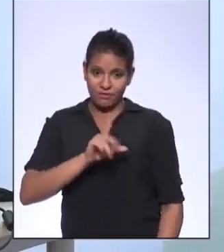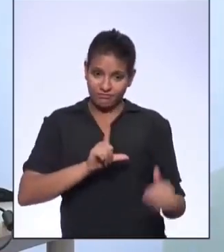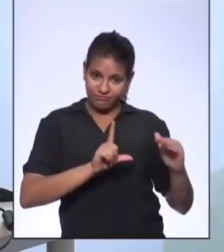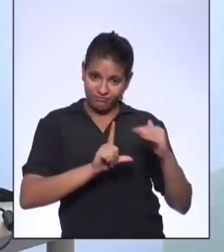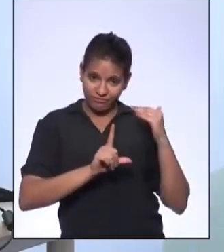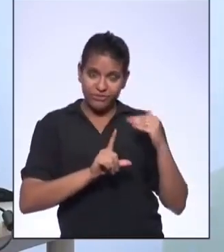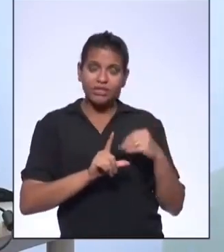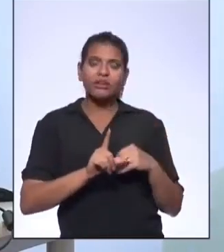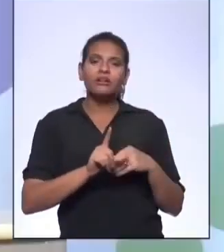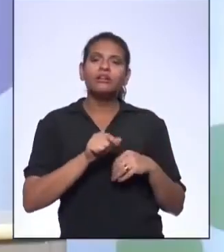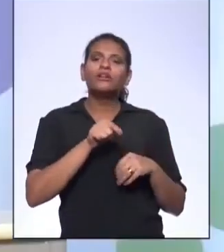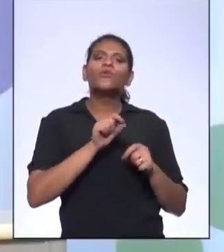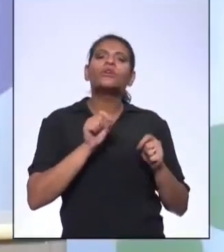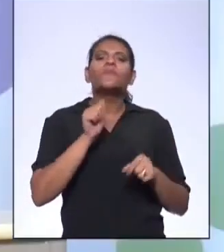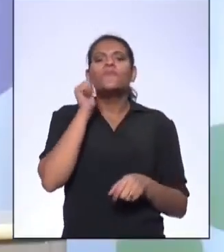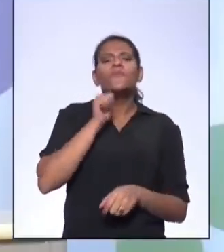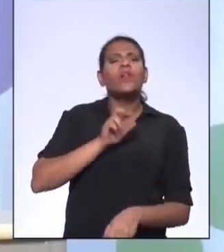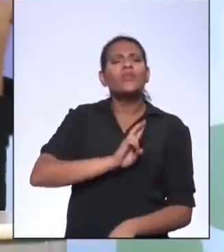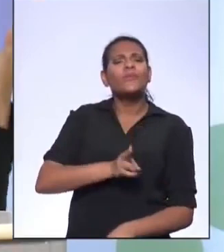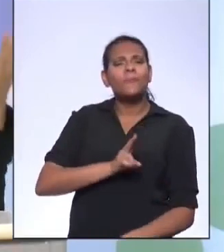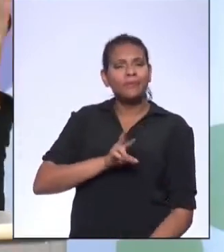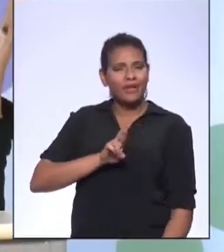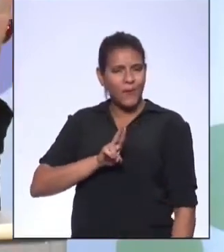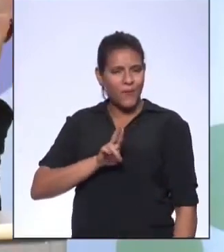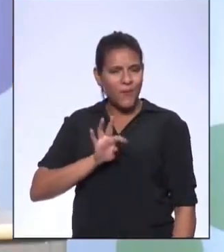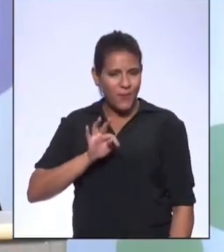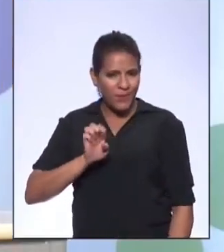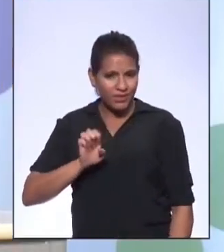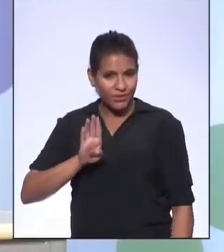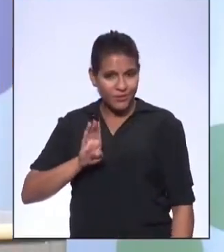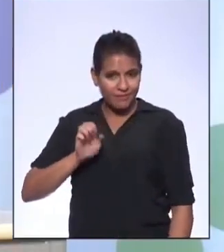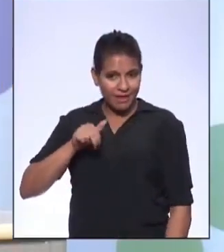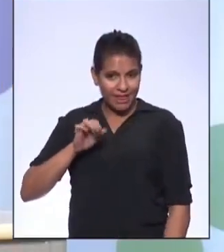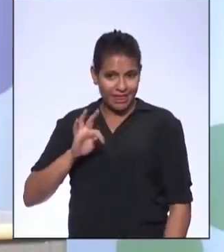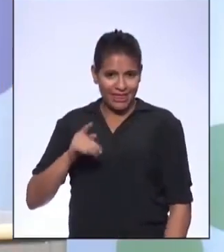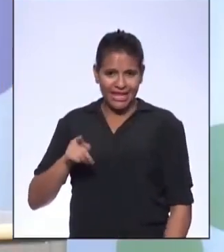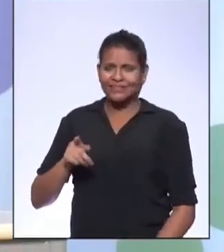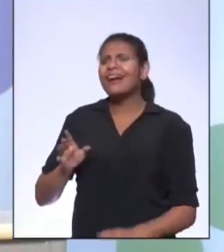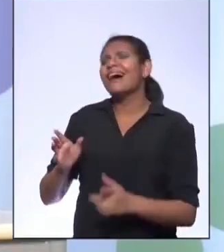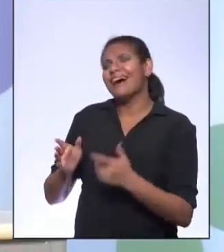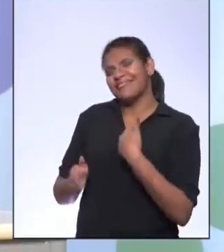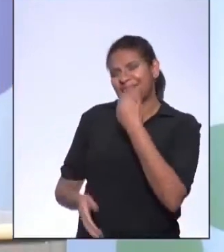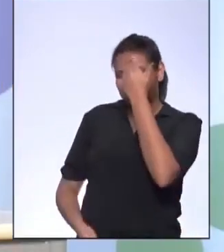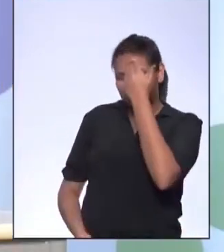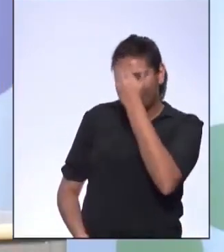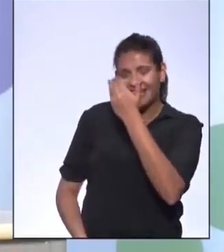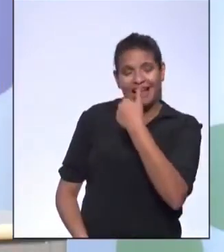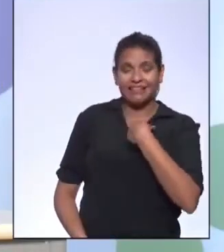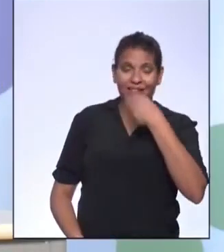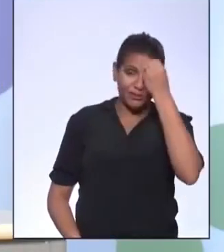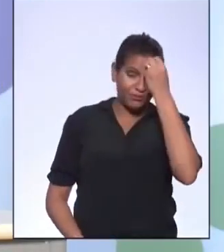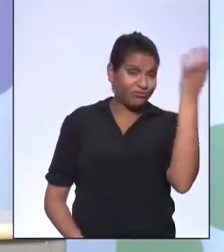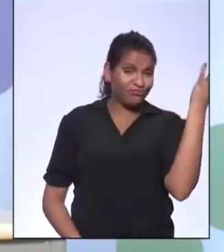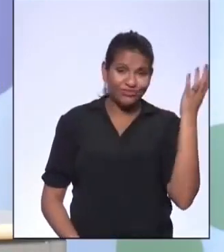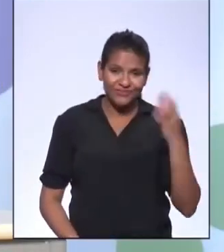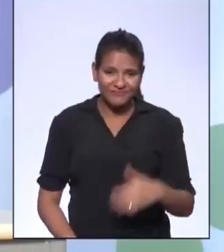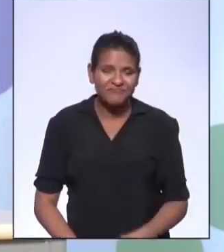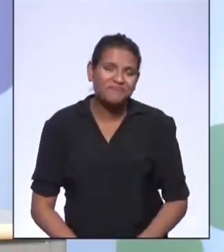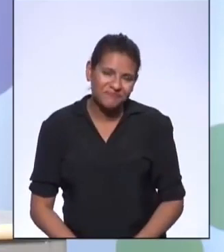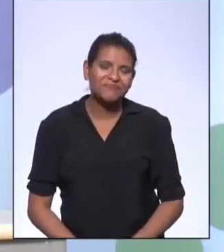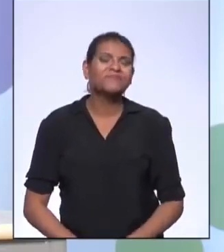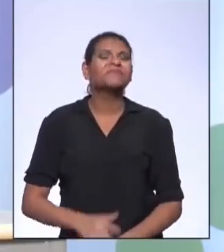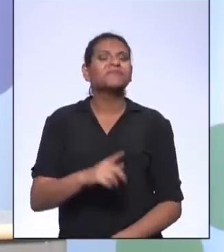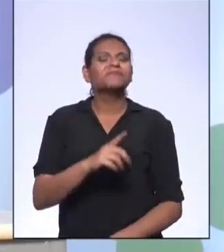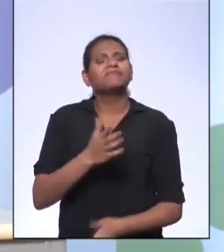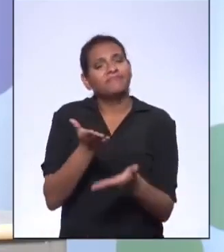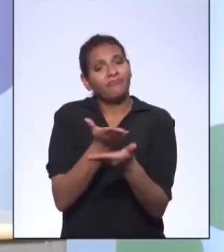Espadas. Obrigada, exatamente. Sabe quando dá um branco? Foi o que aconteceu, mas muito obrigada. E falando em professores, em interações